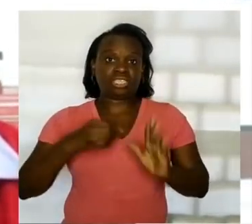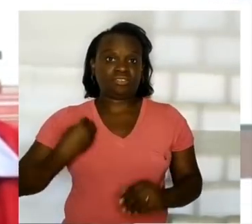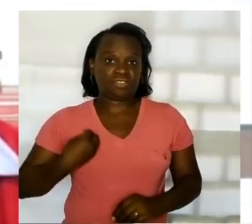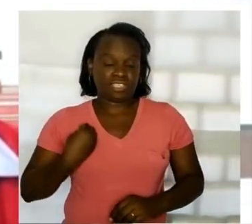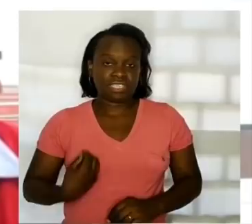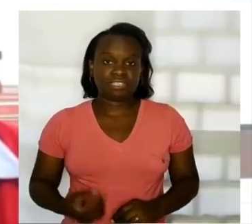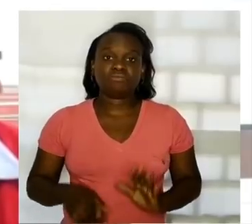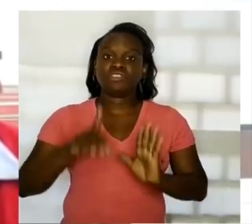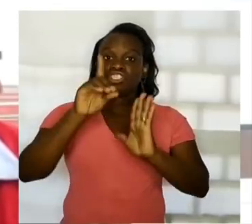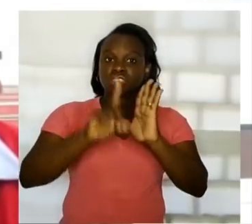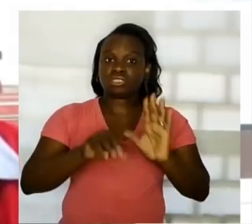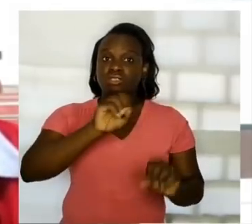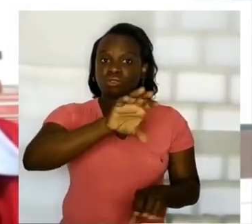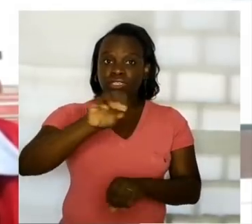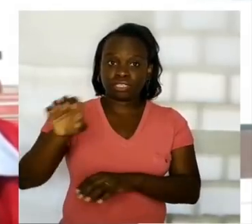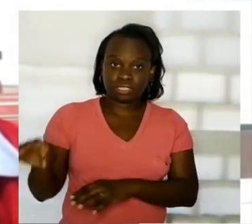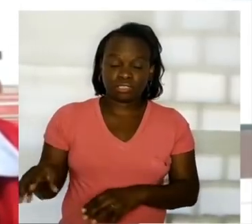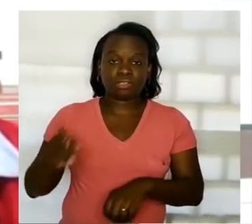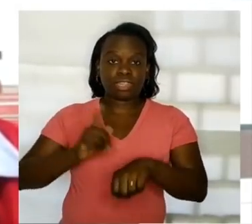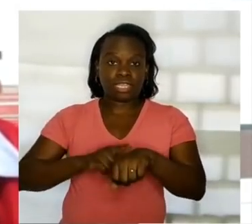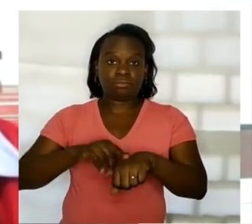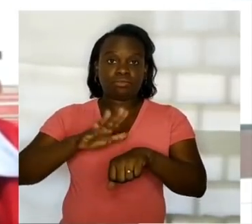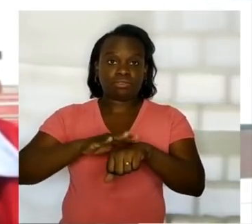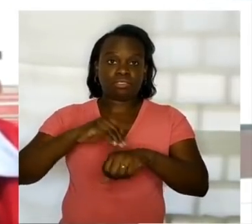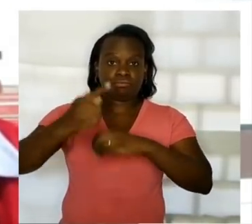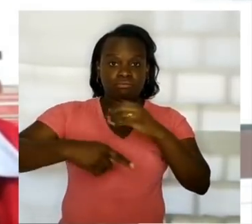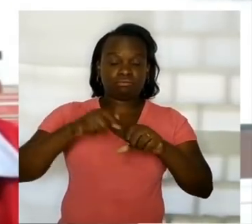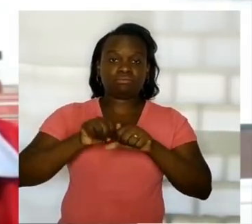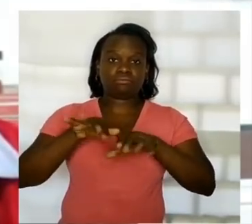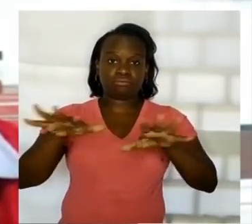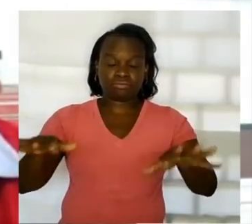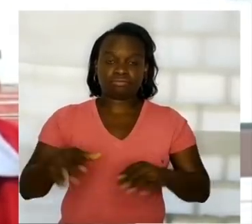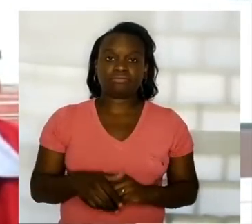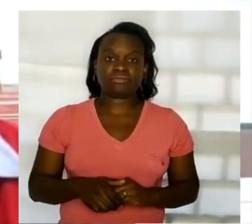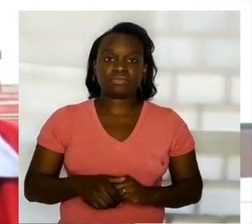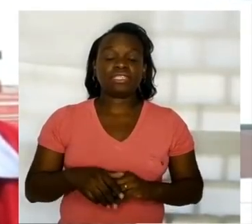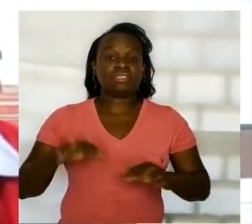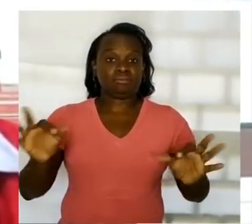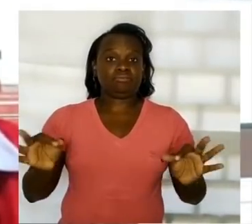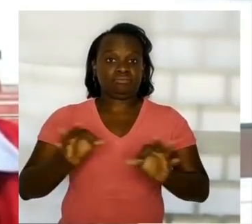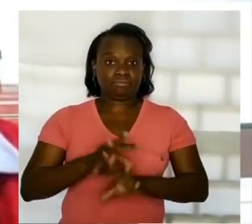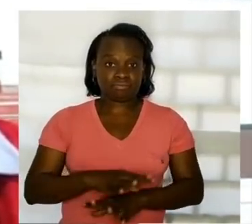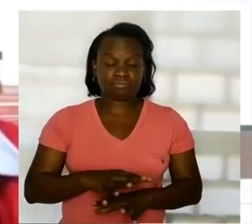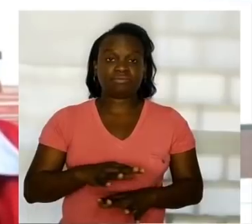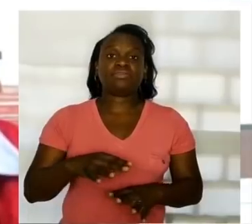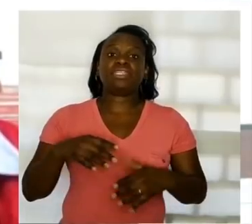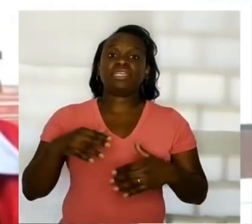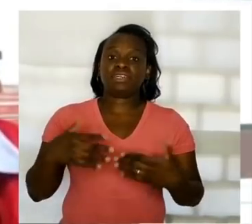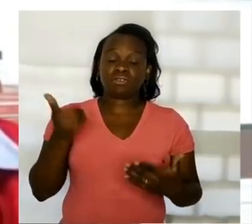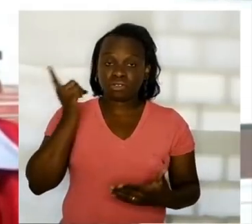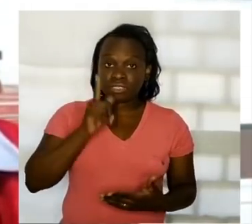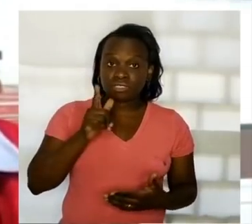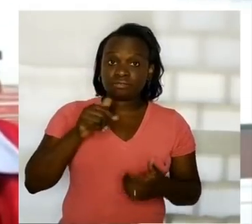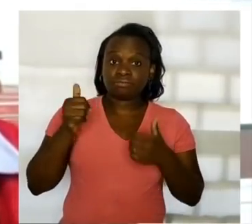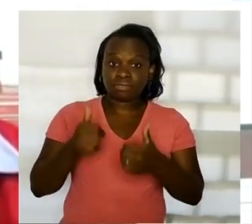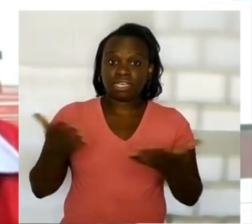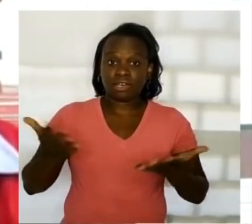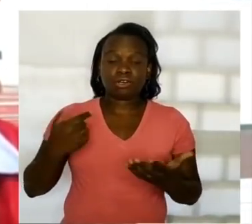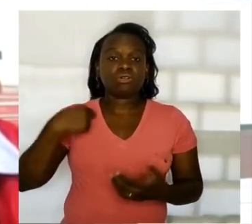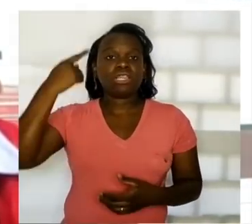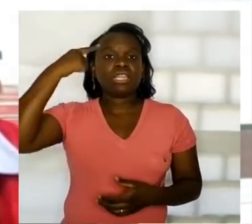tematizando direito à vida, direito à educação em tempos de pandemia. Para concluir, com